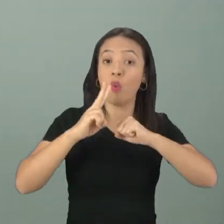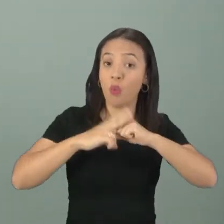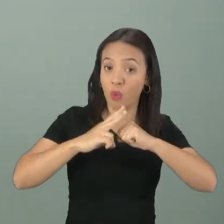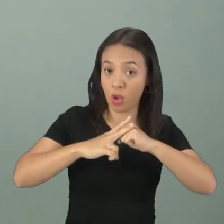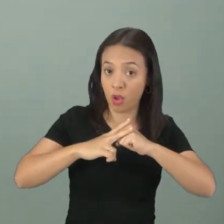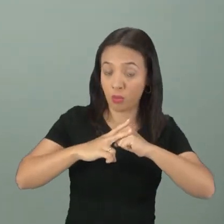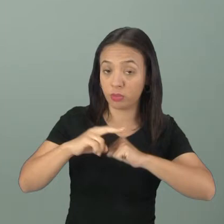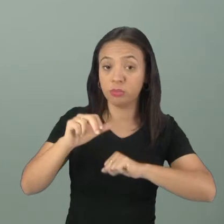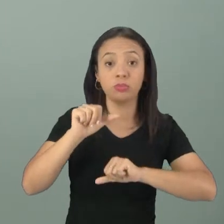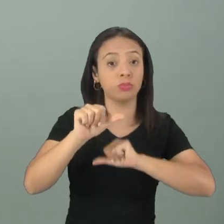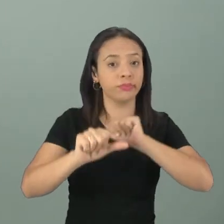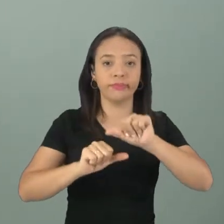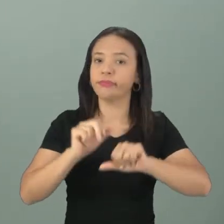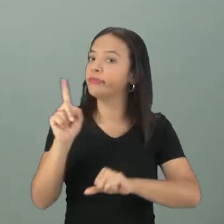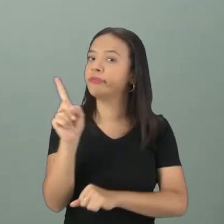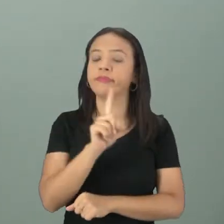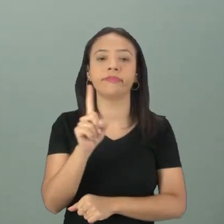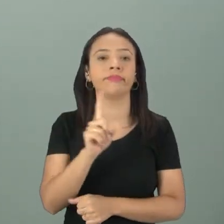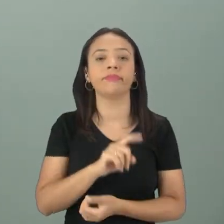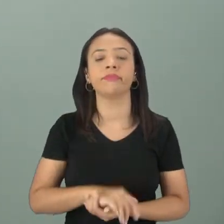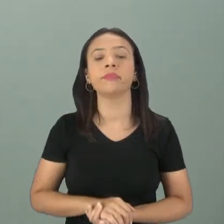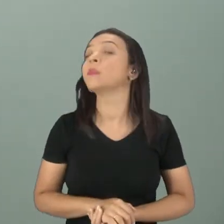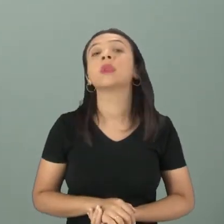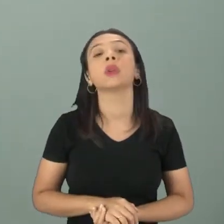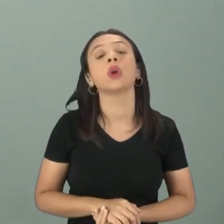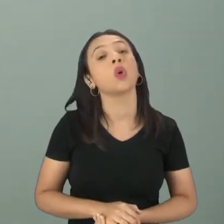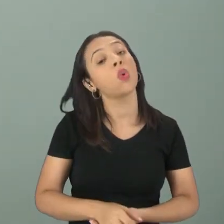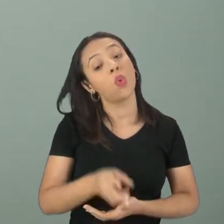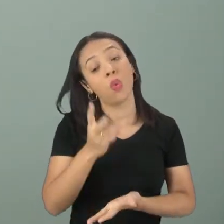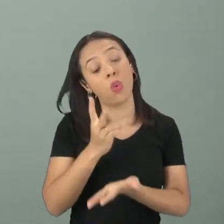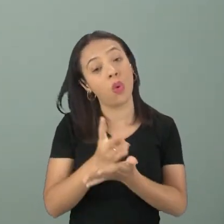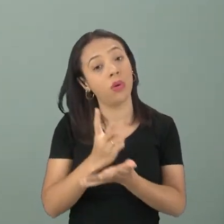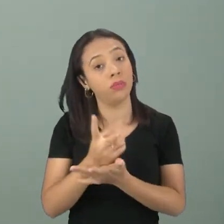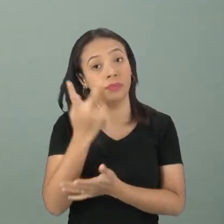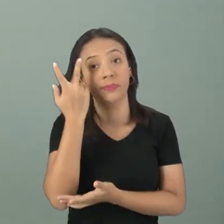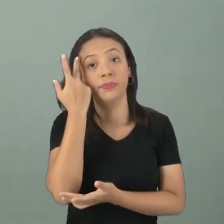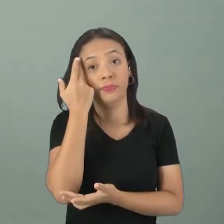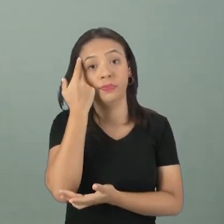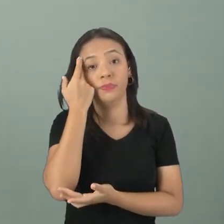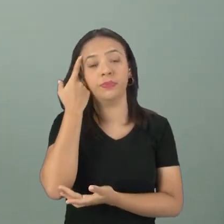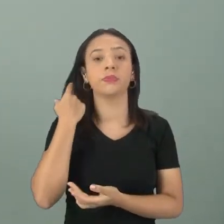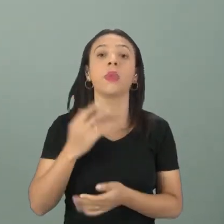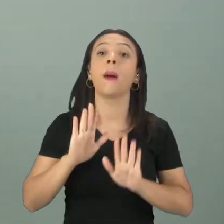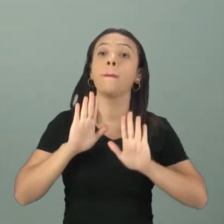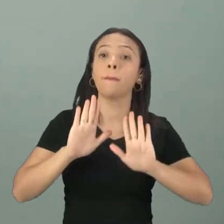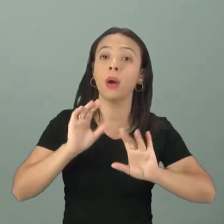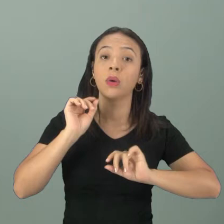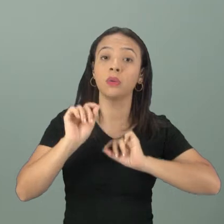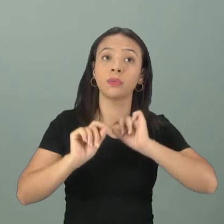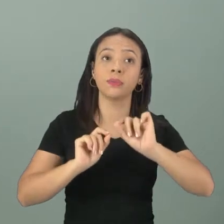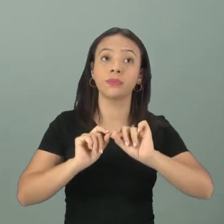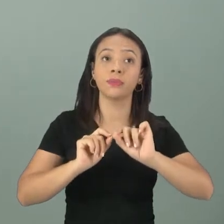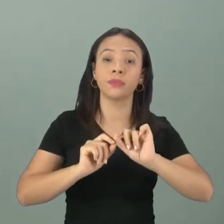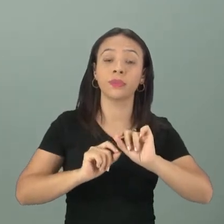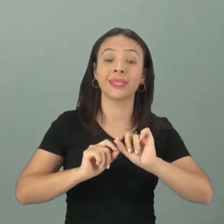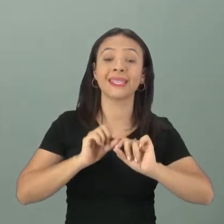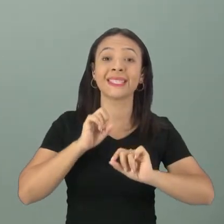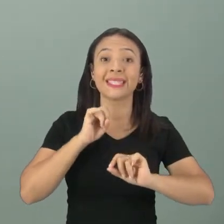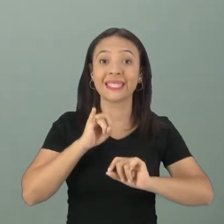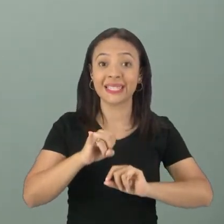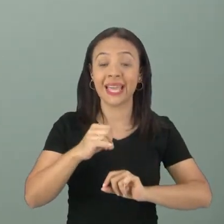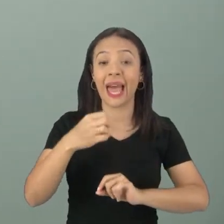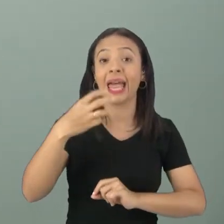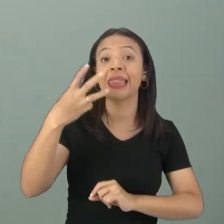vai mudar, tá? O verbo permanece normal, porém, na terceira pessoa